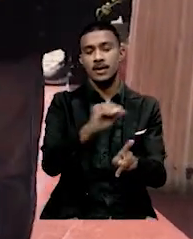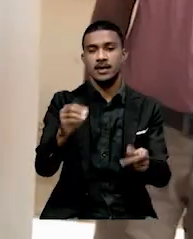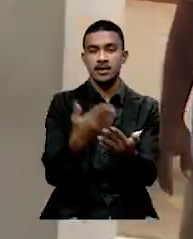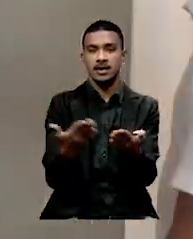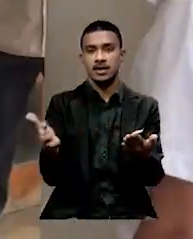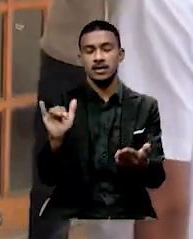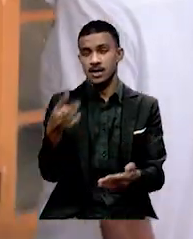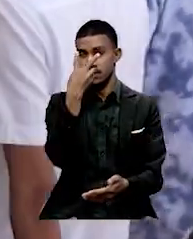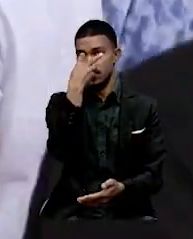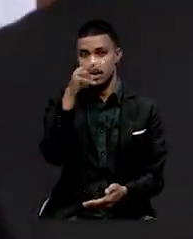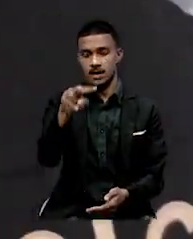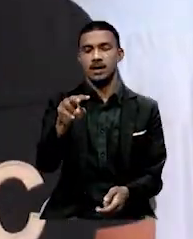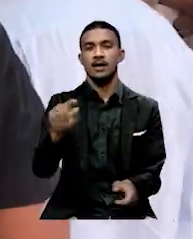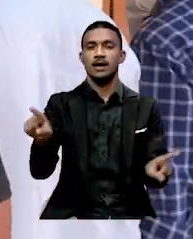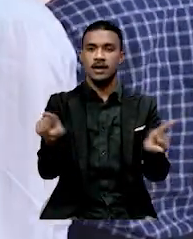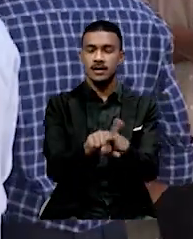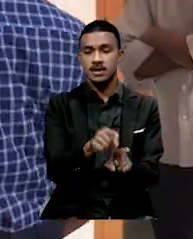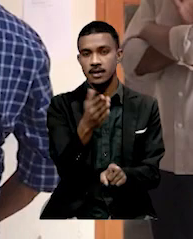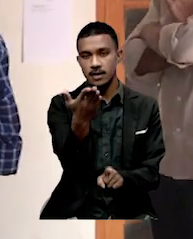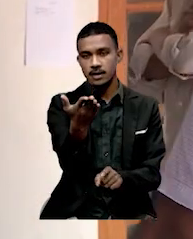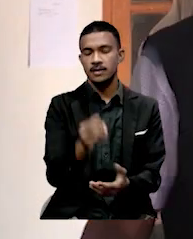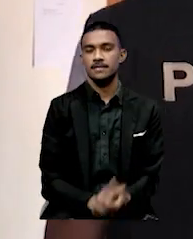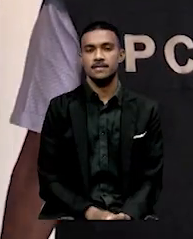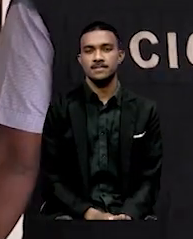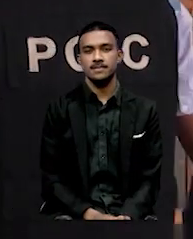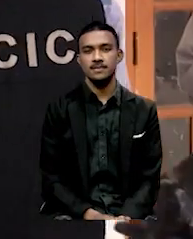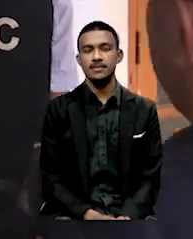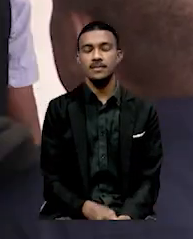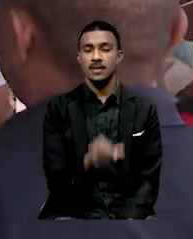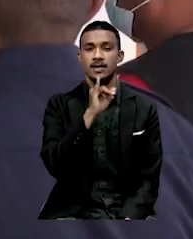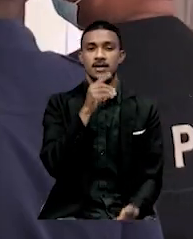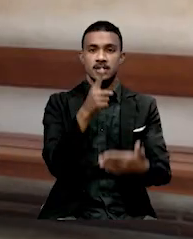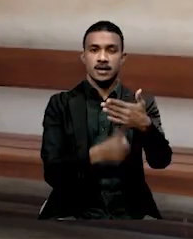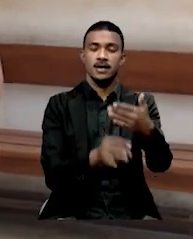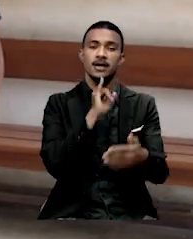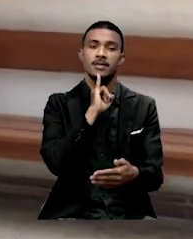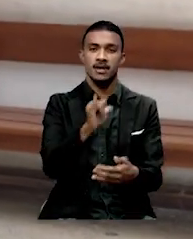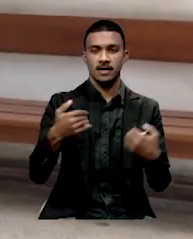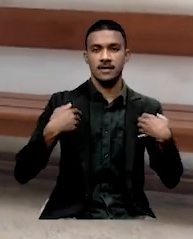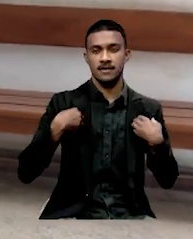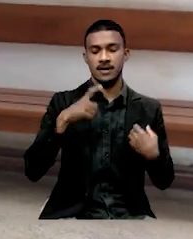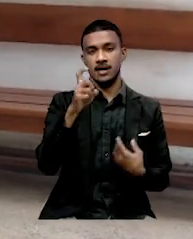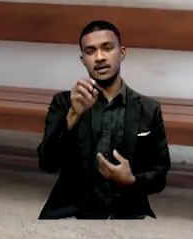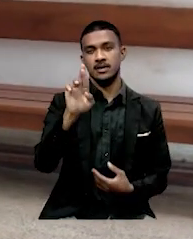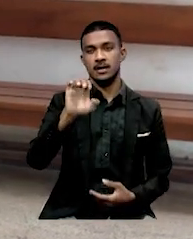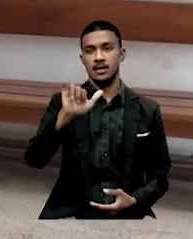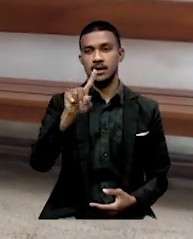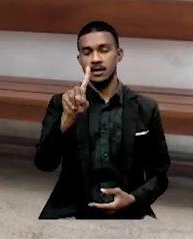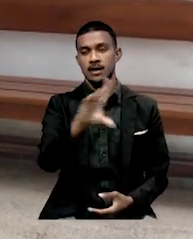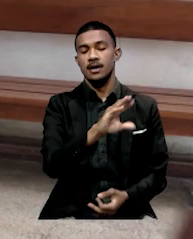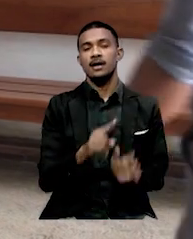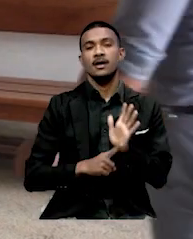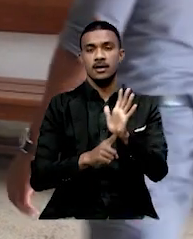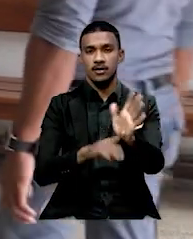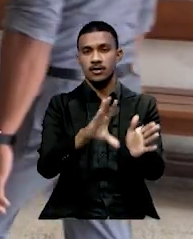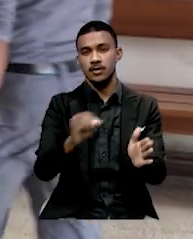dihare dan serake idane saida maka anesa x-ray hantu dari Cina agora ni fila